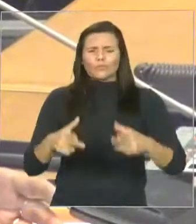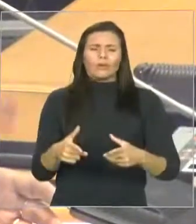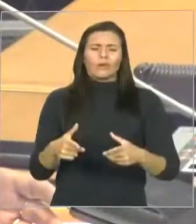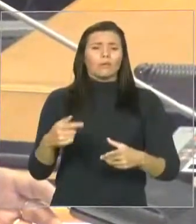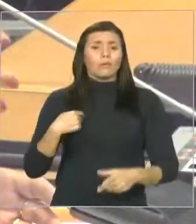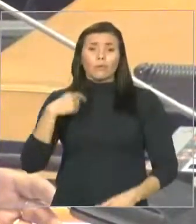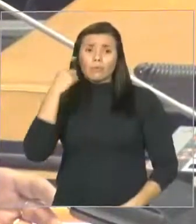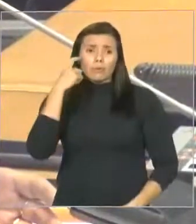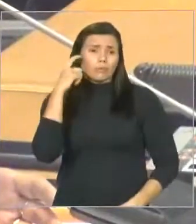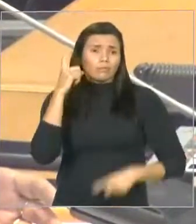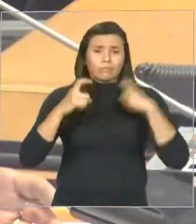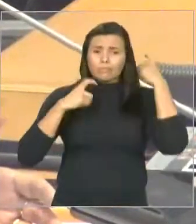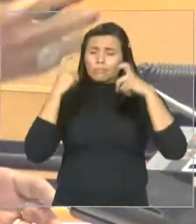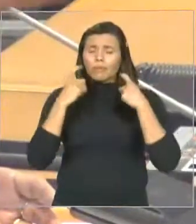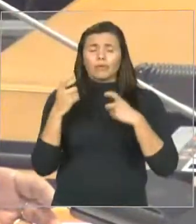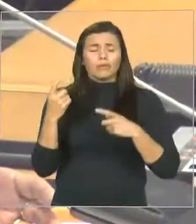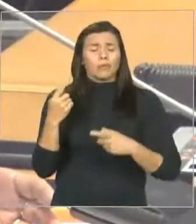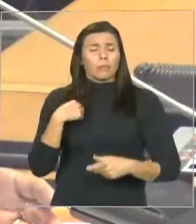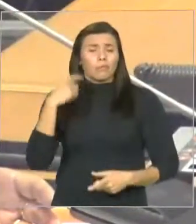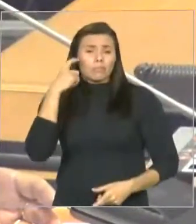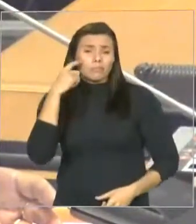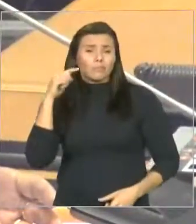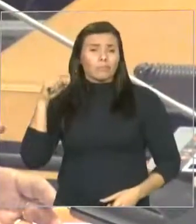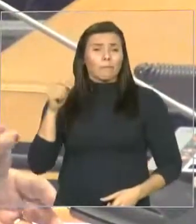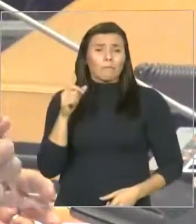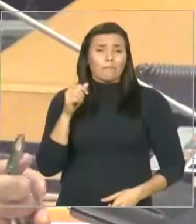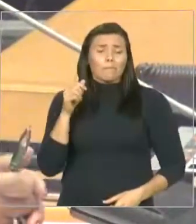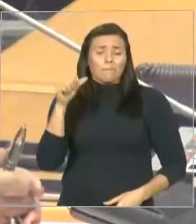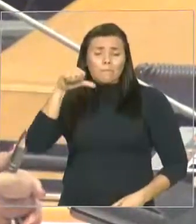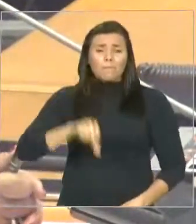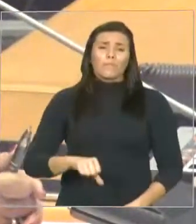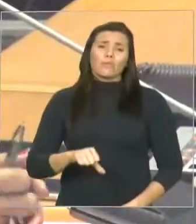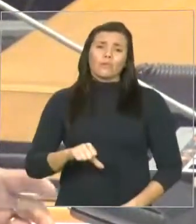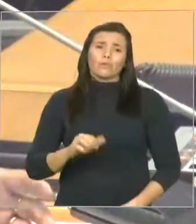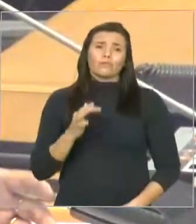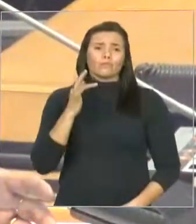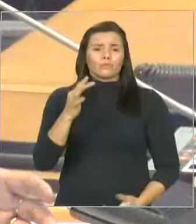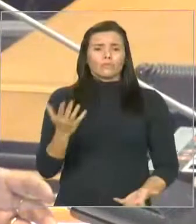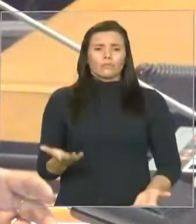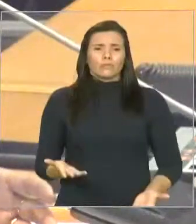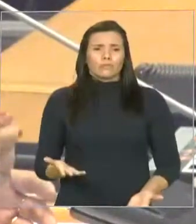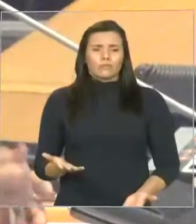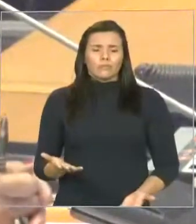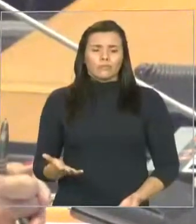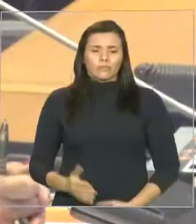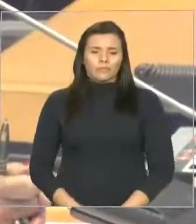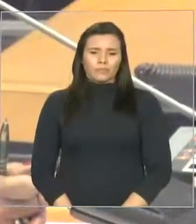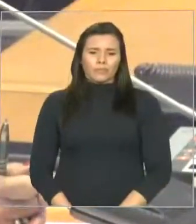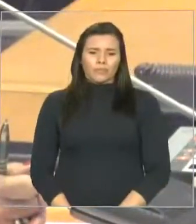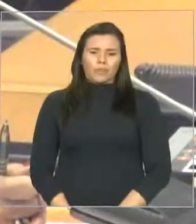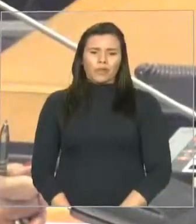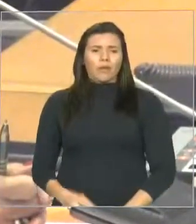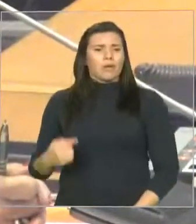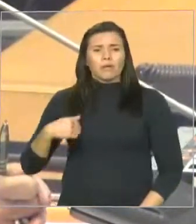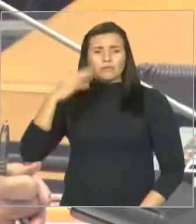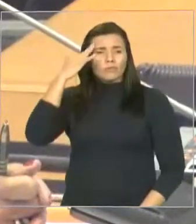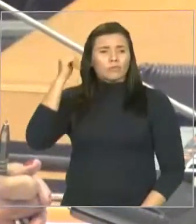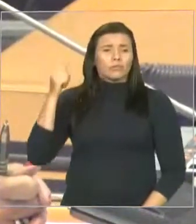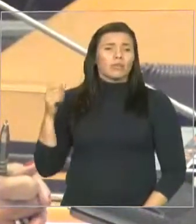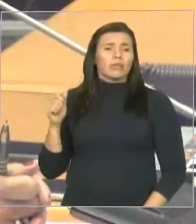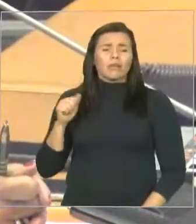Essa orientação que ele está tendo, que só Deus sabe de quem, e que Deus tenha pena dos